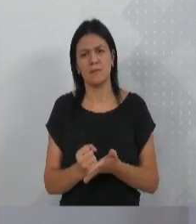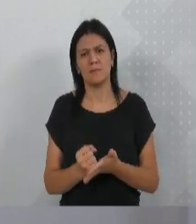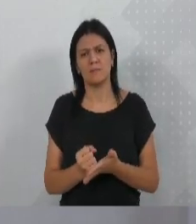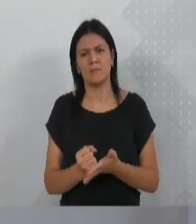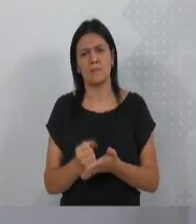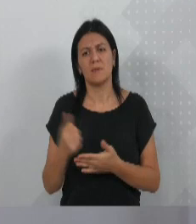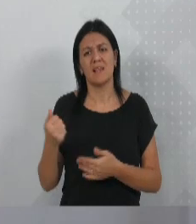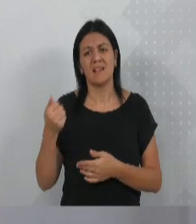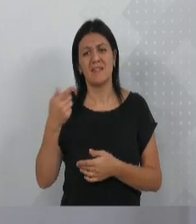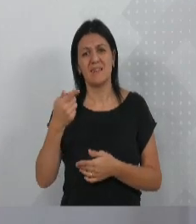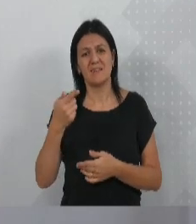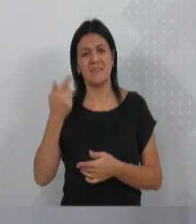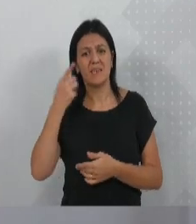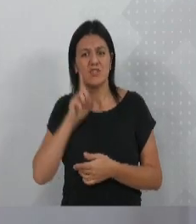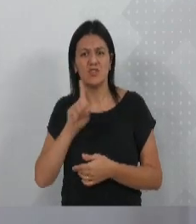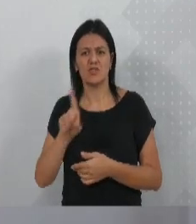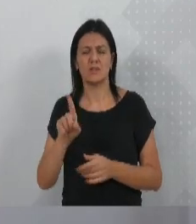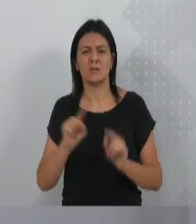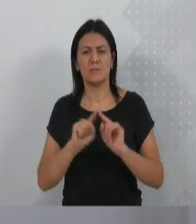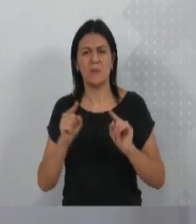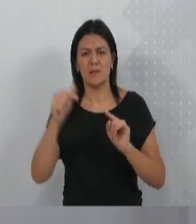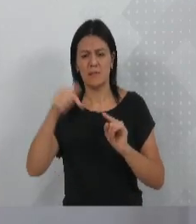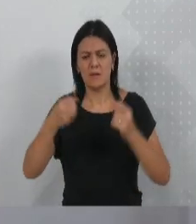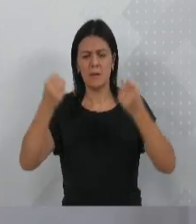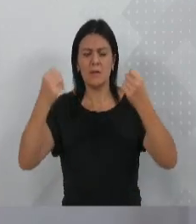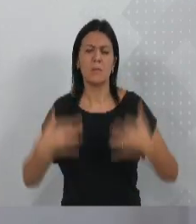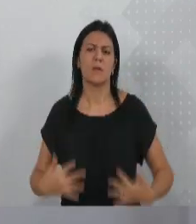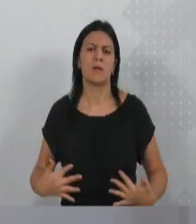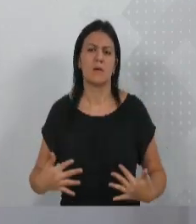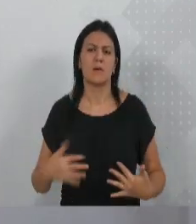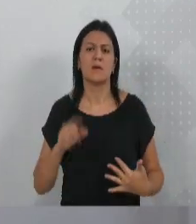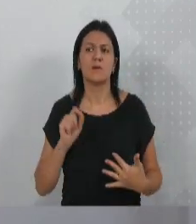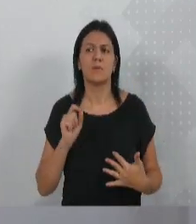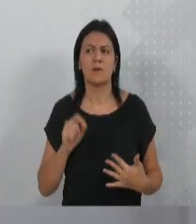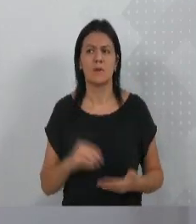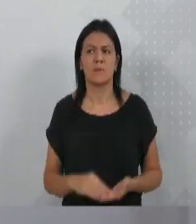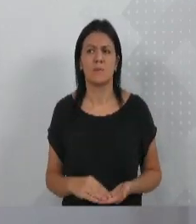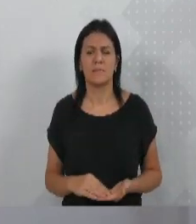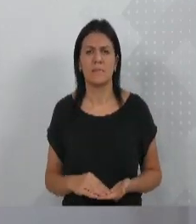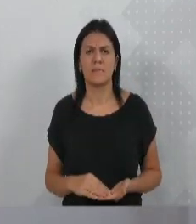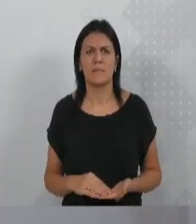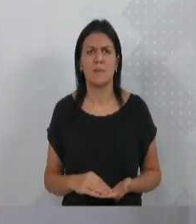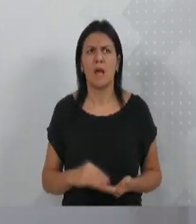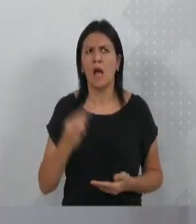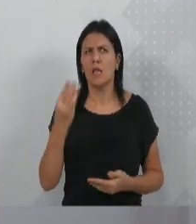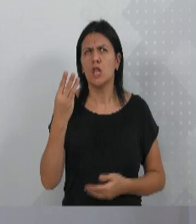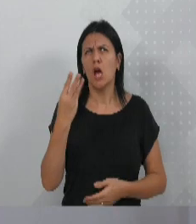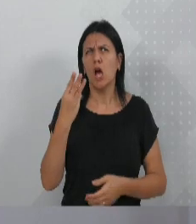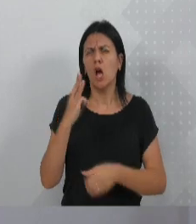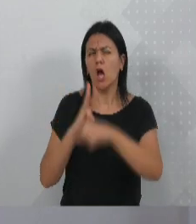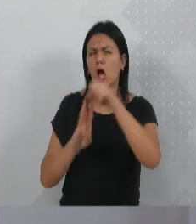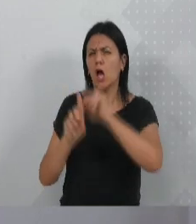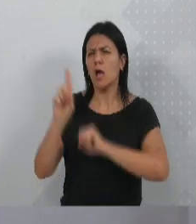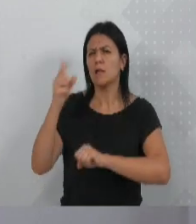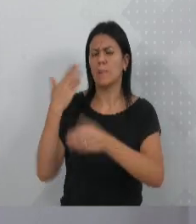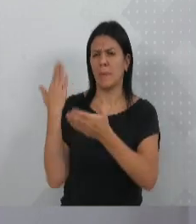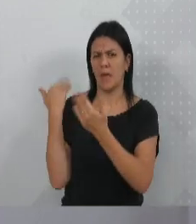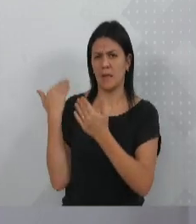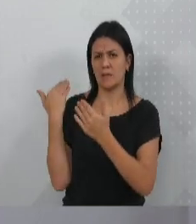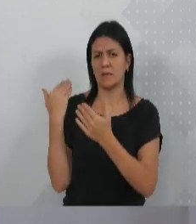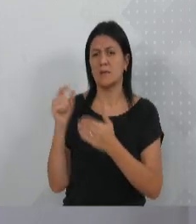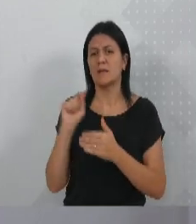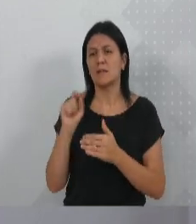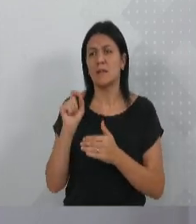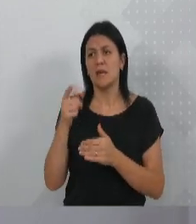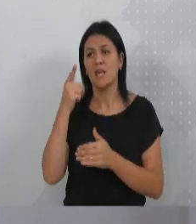17 dias mas o que eu quis colocar e mostrar que é o seguinte que há 2 TR meses anterior é isso quem ganhou